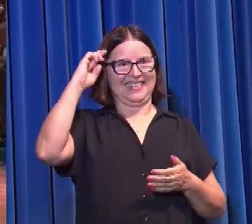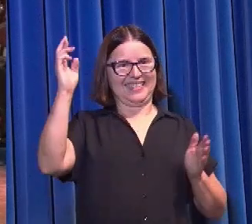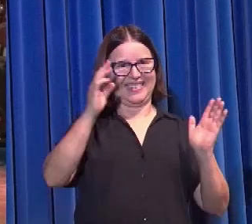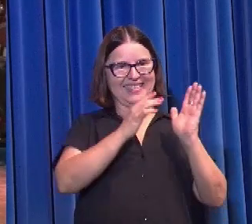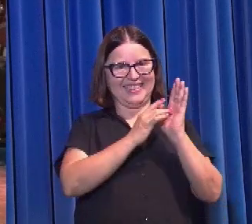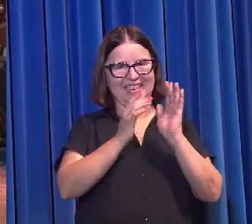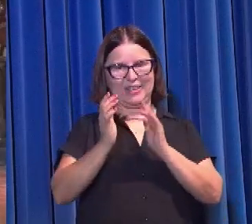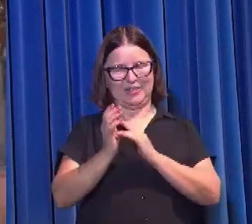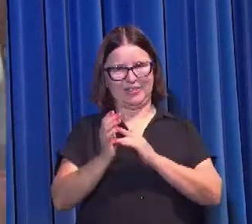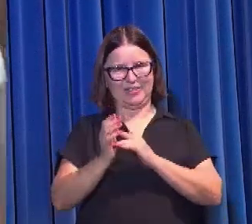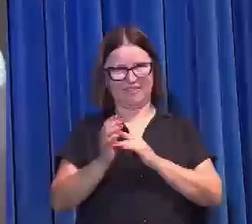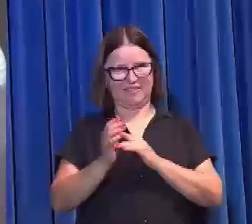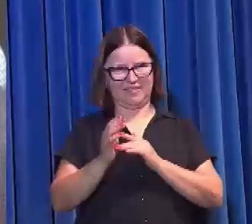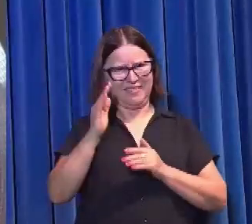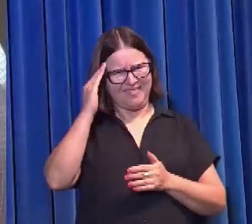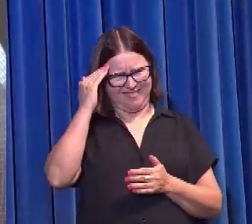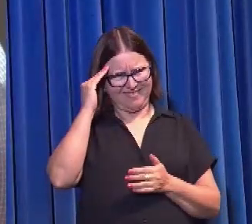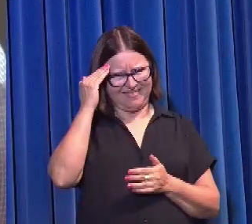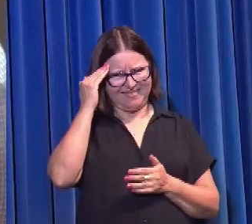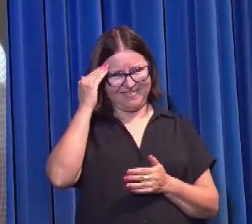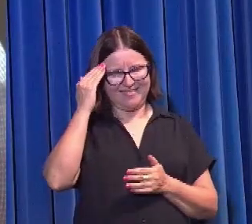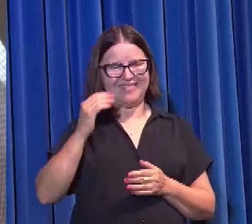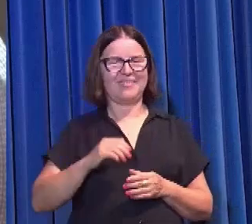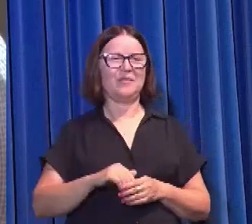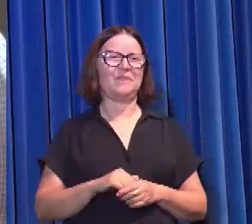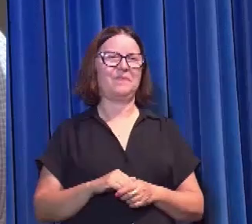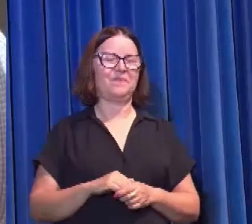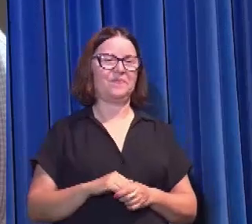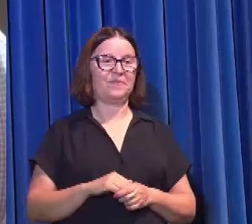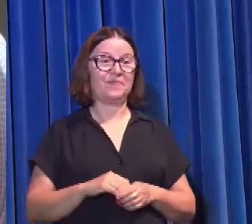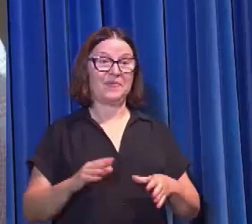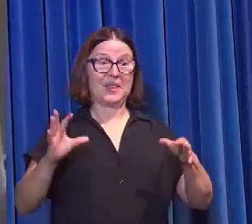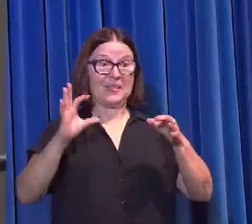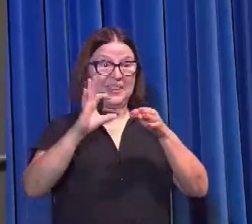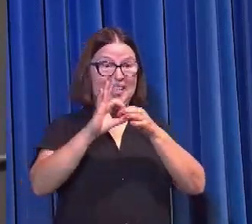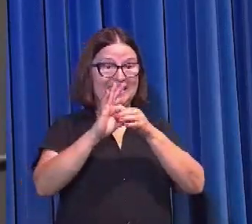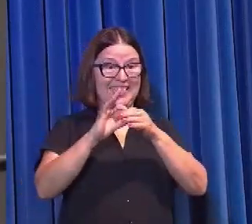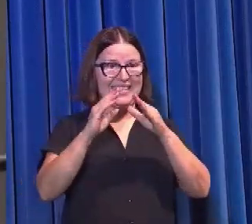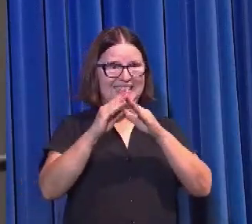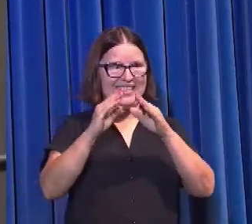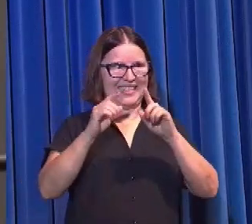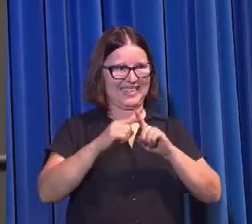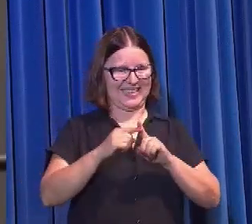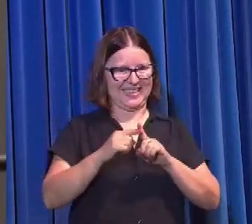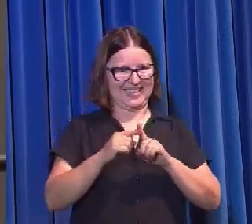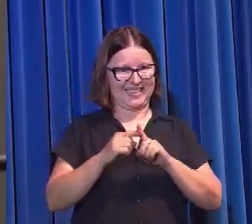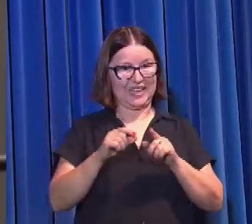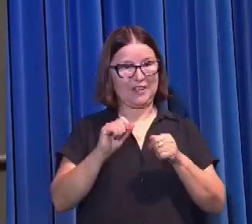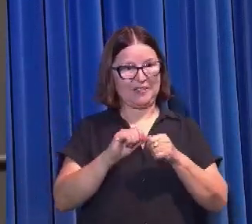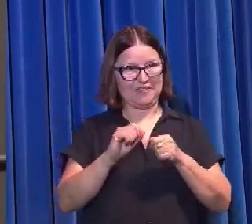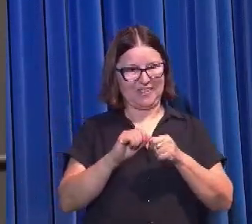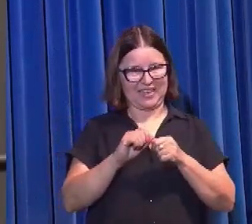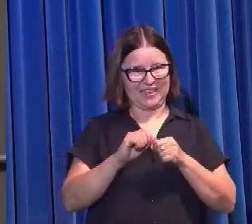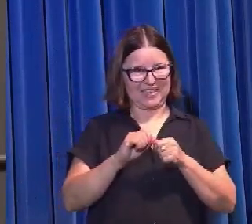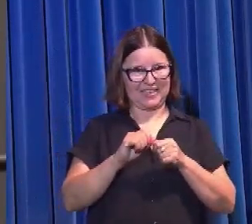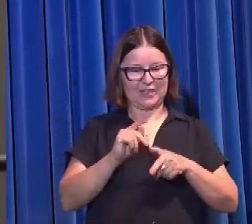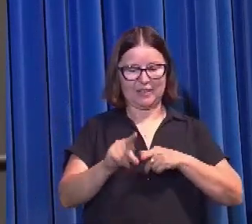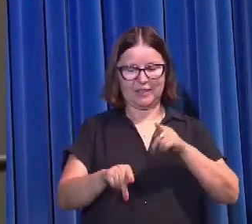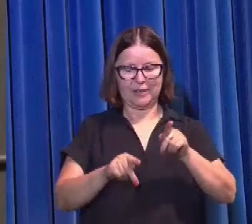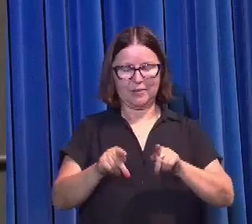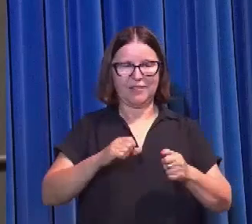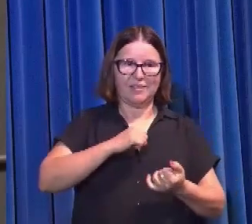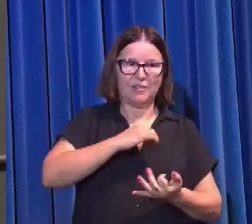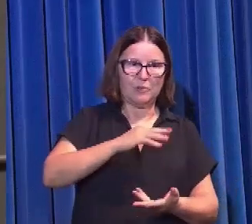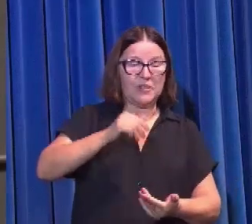Você compreende isso, irmãos? A unidade da igreja faz com que o mundo